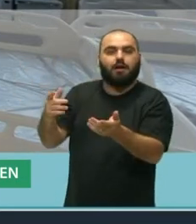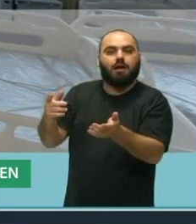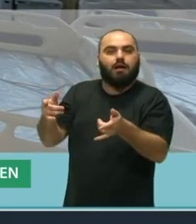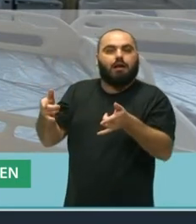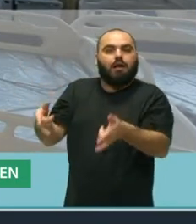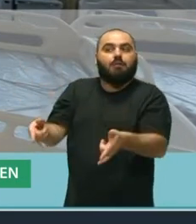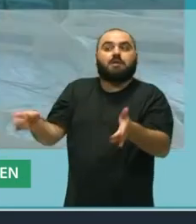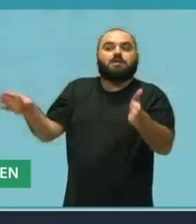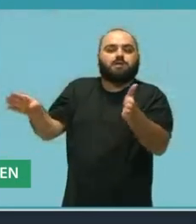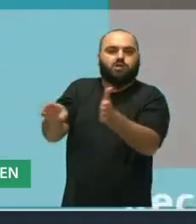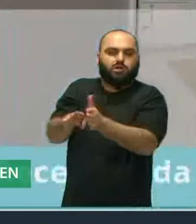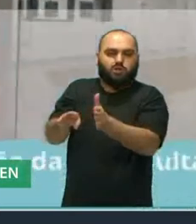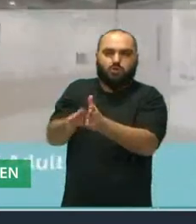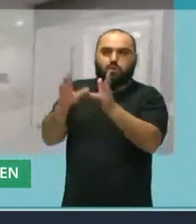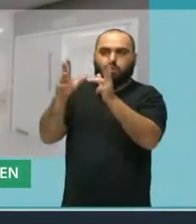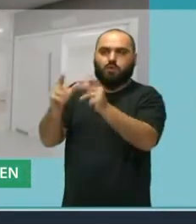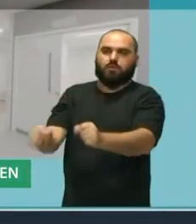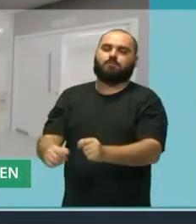as camas.